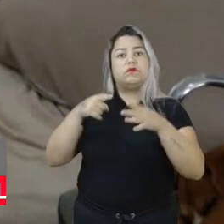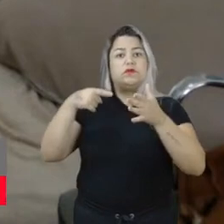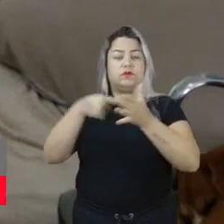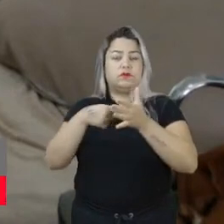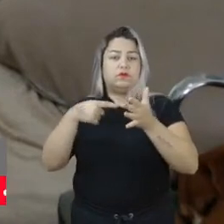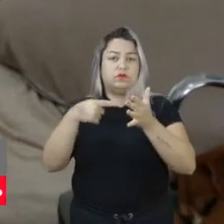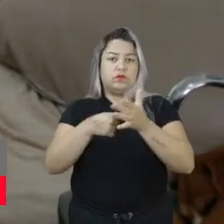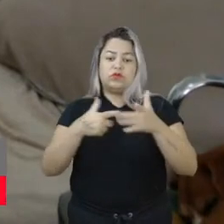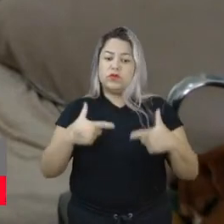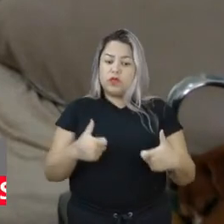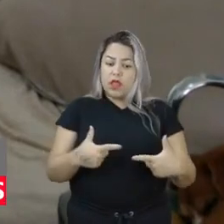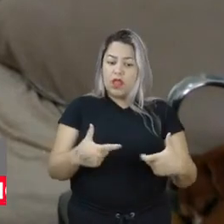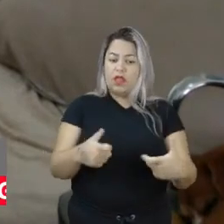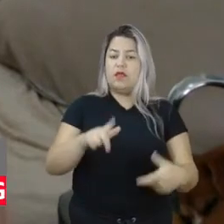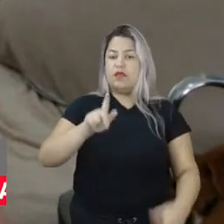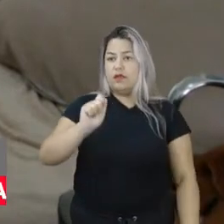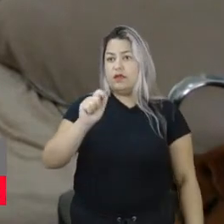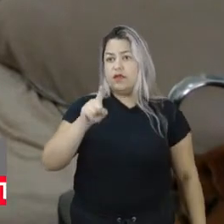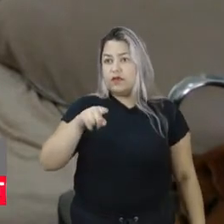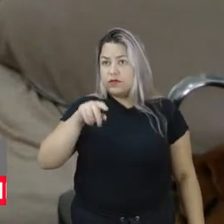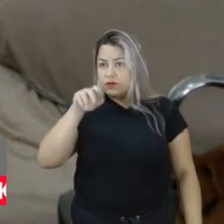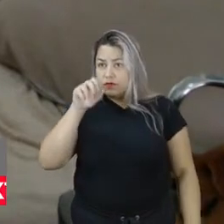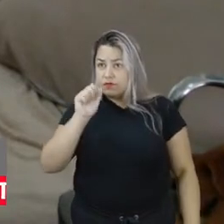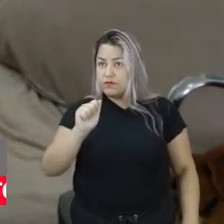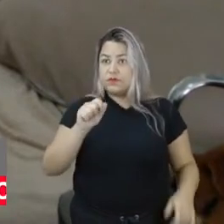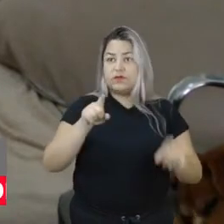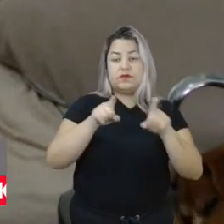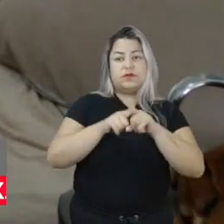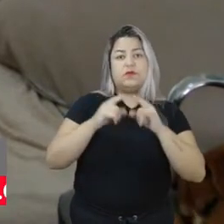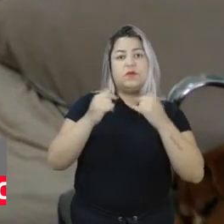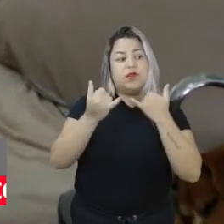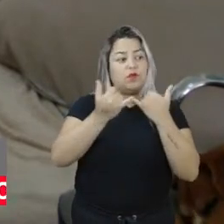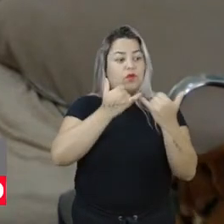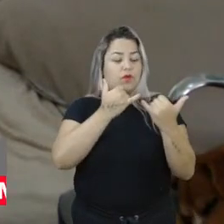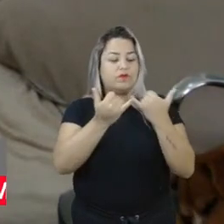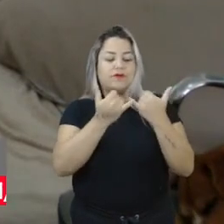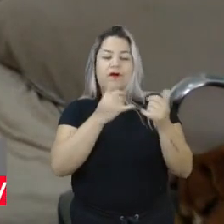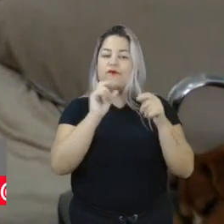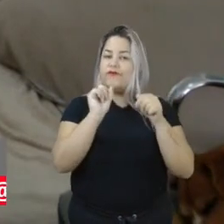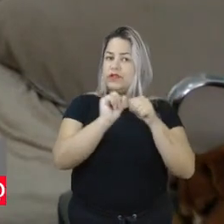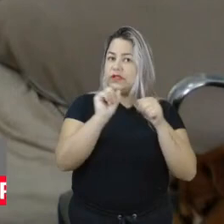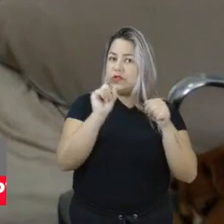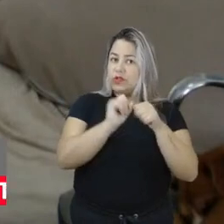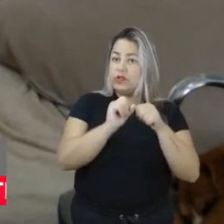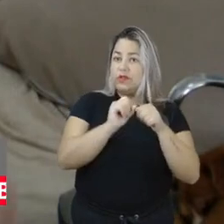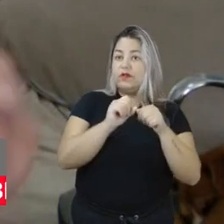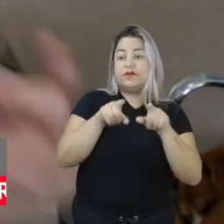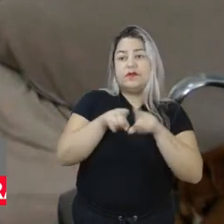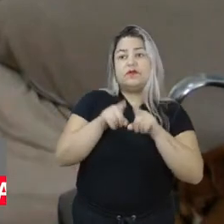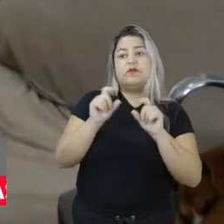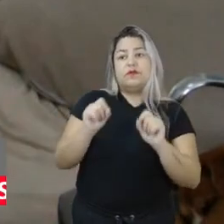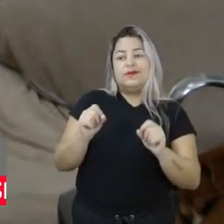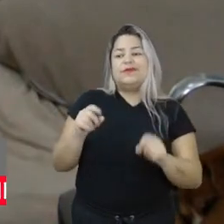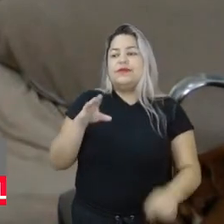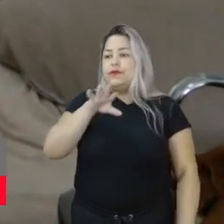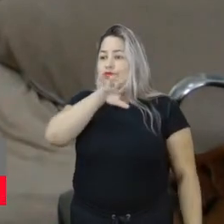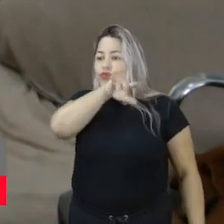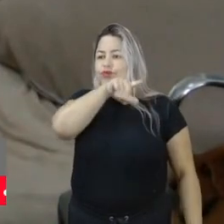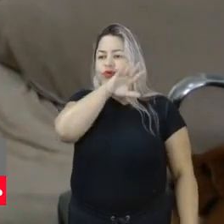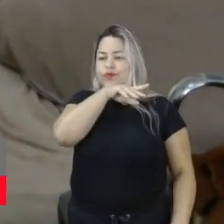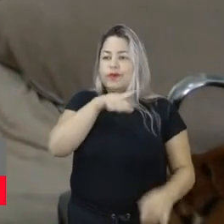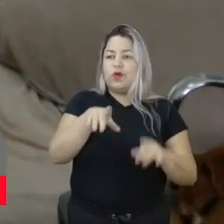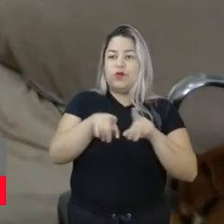de Netanyahu em Gaza na Corte de Haia. Eles compararam o que estão fazendo ali com os palestinos a algo muito pior do